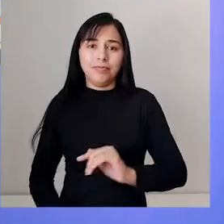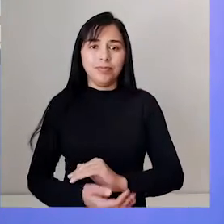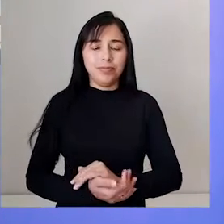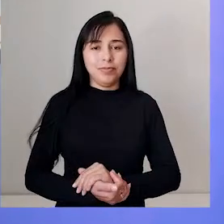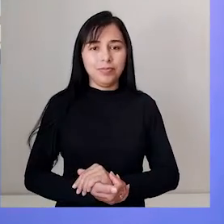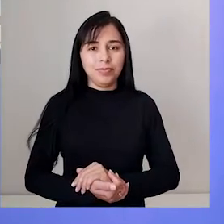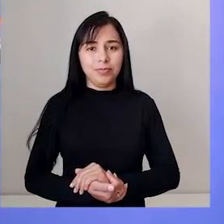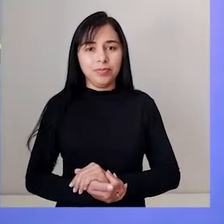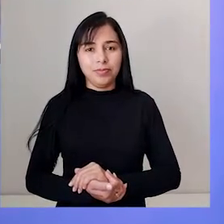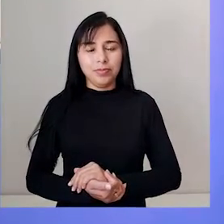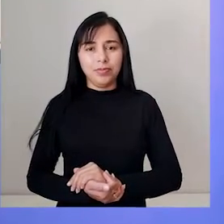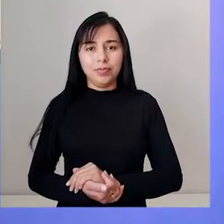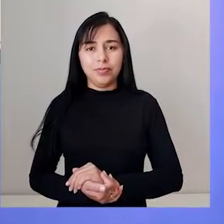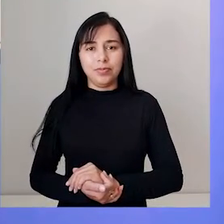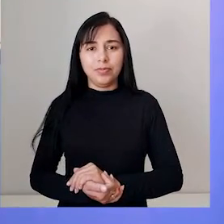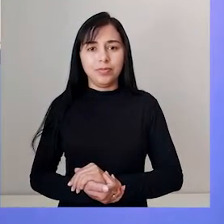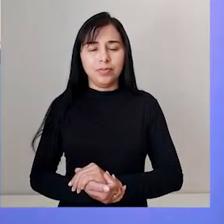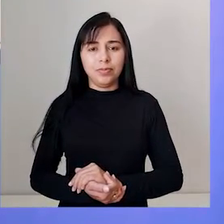mais.